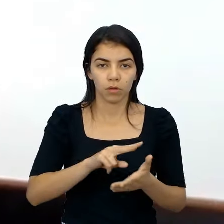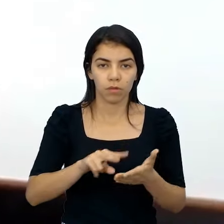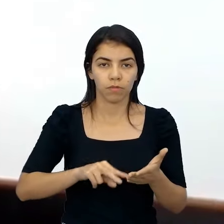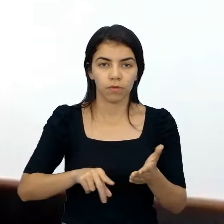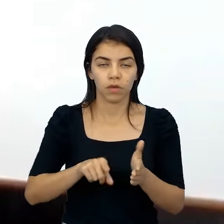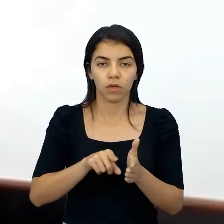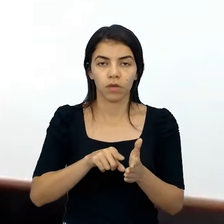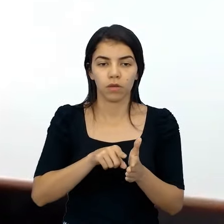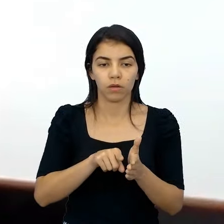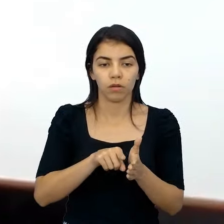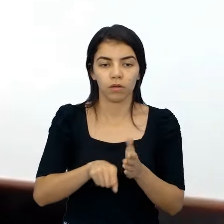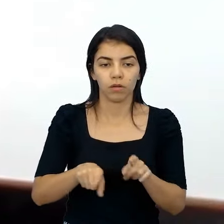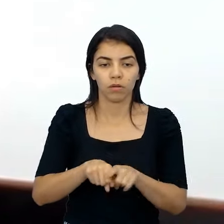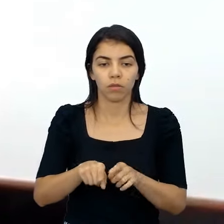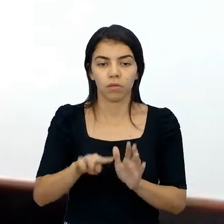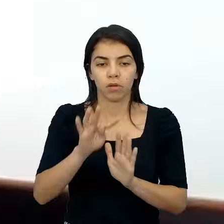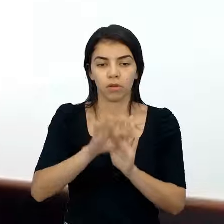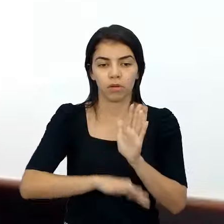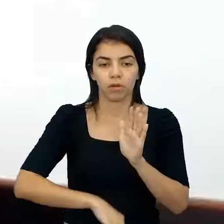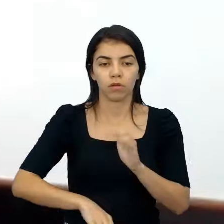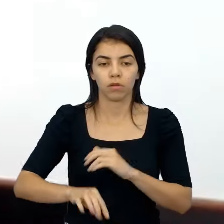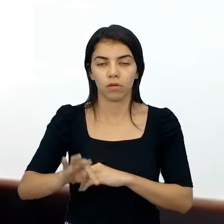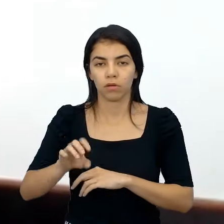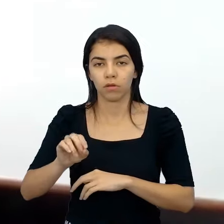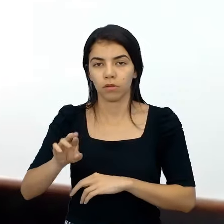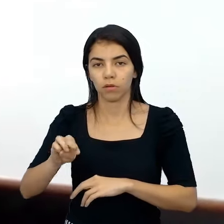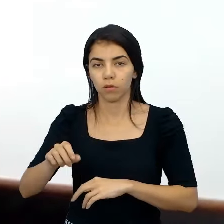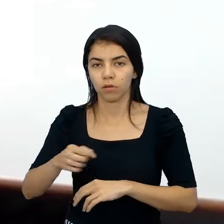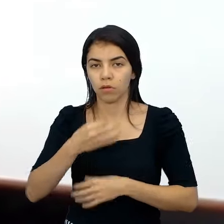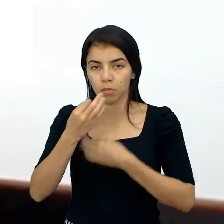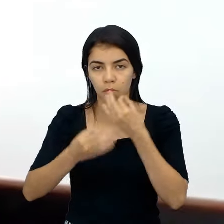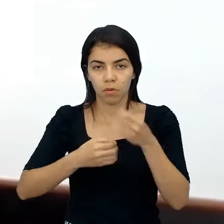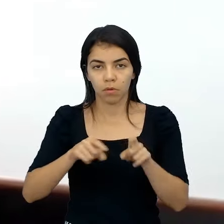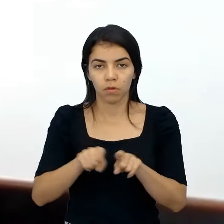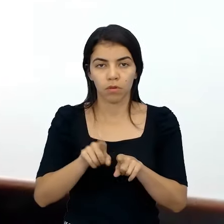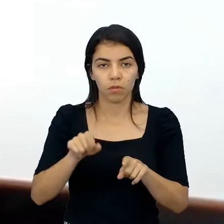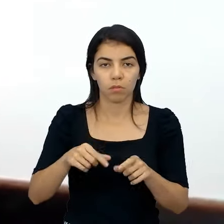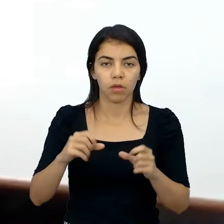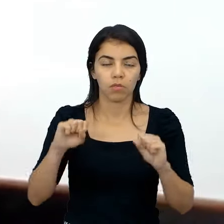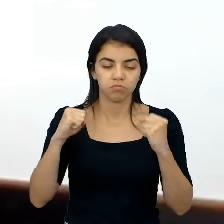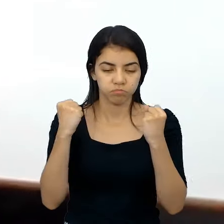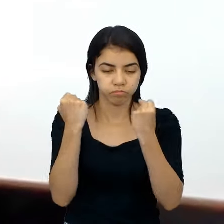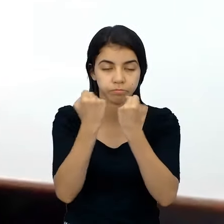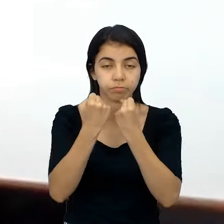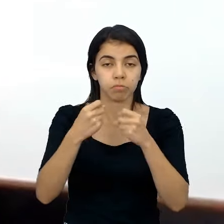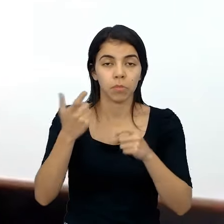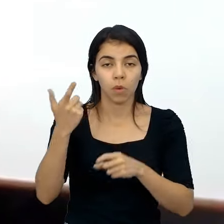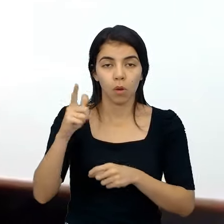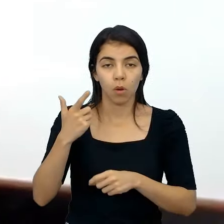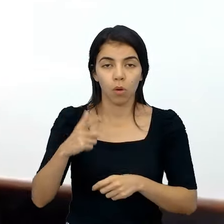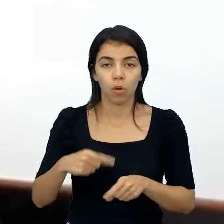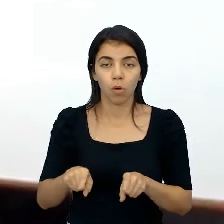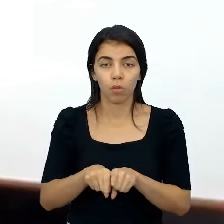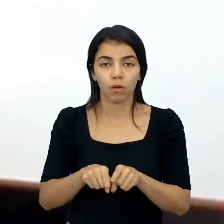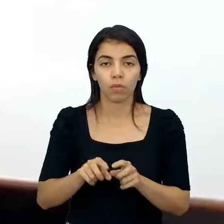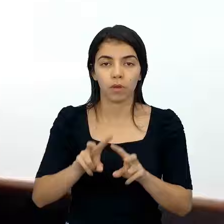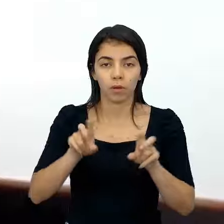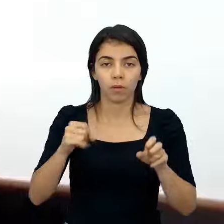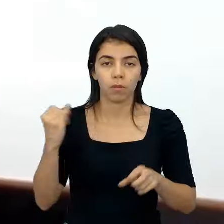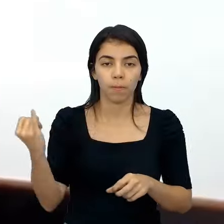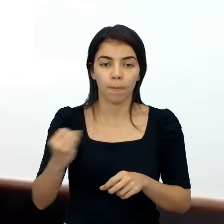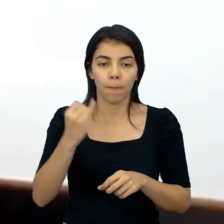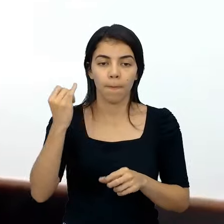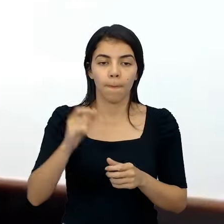propósito do texto formal, pensando na opinião, mobilizando a defesa, né, e outros argumentos convincentes. As